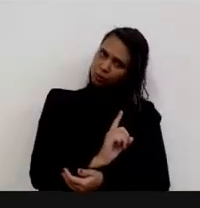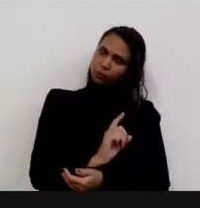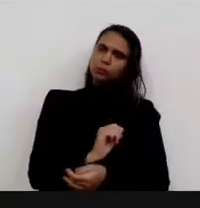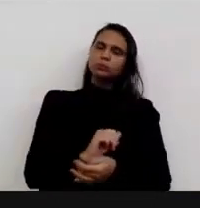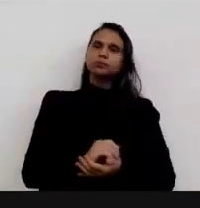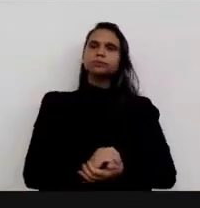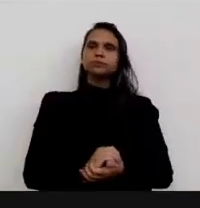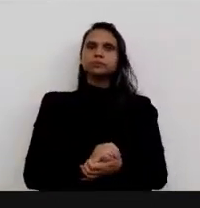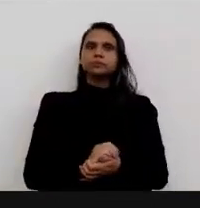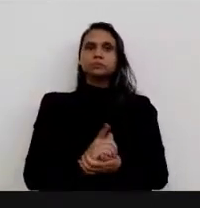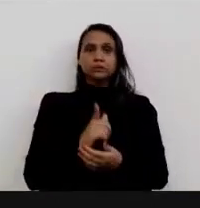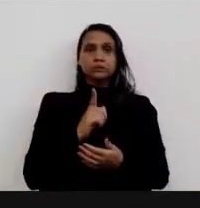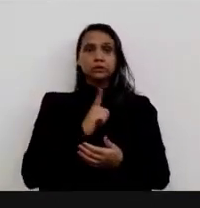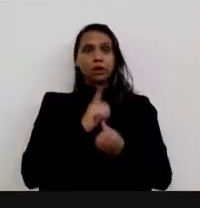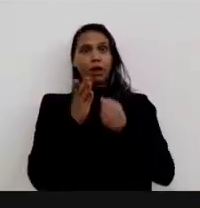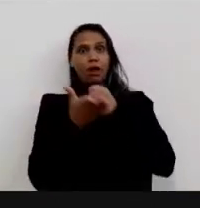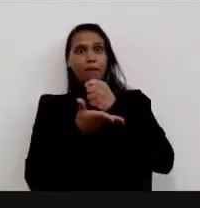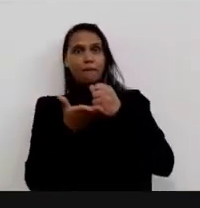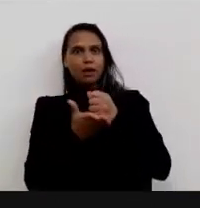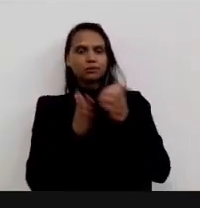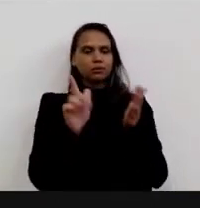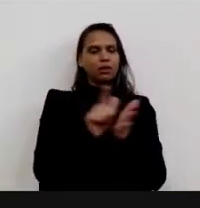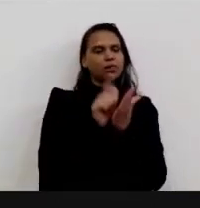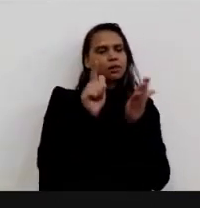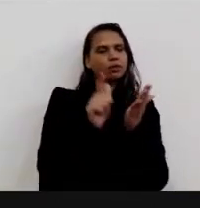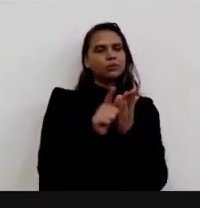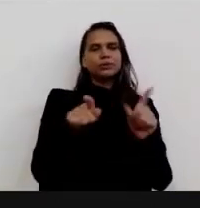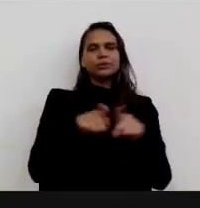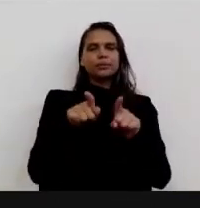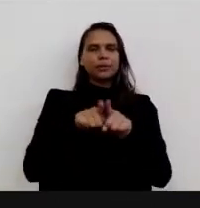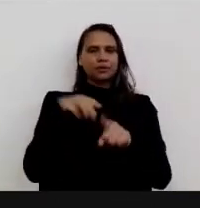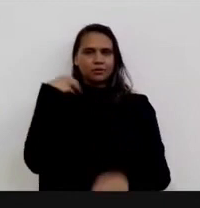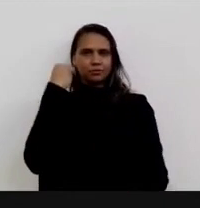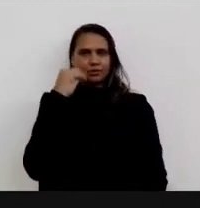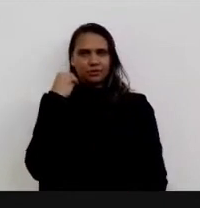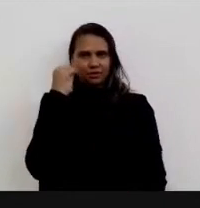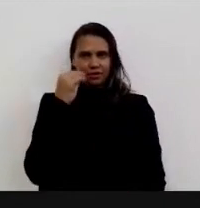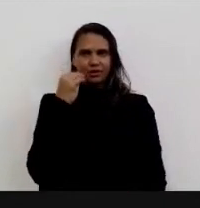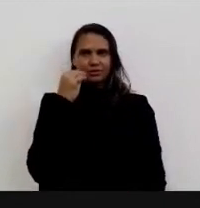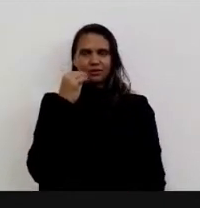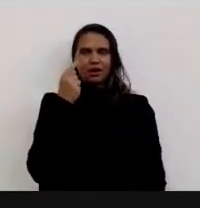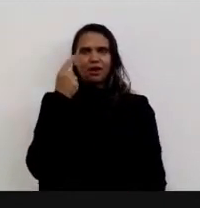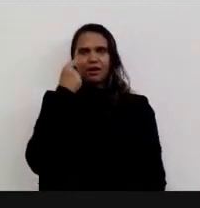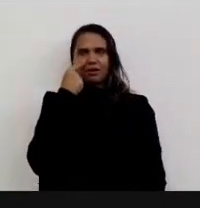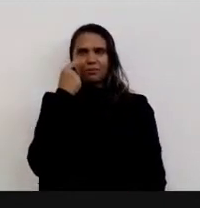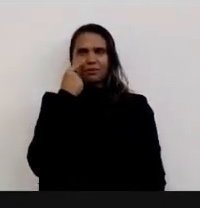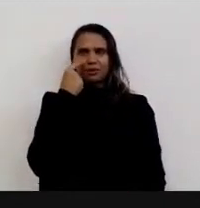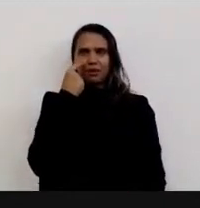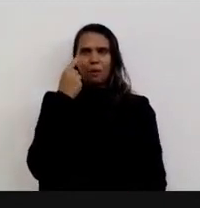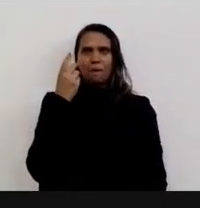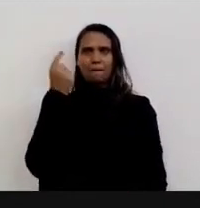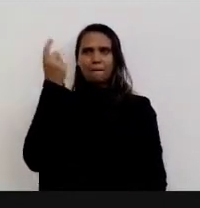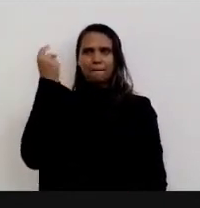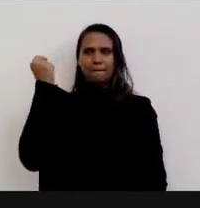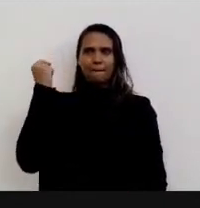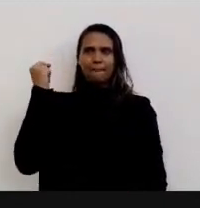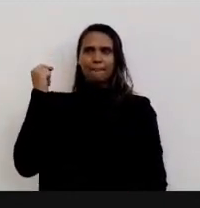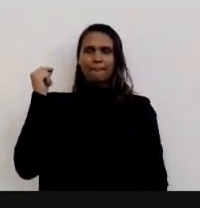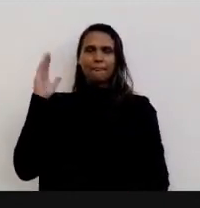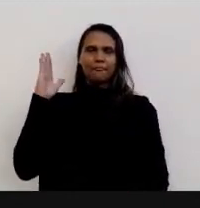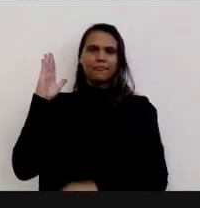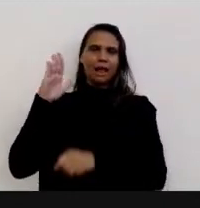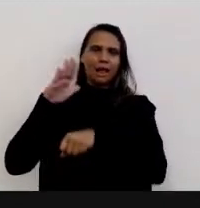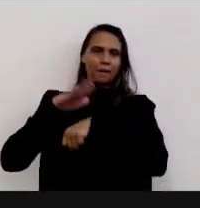um pouco, né, na literatura, um pouco na nossa experiência, então a gente partiu principalmente da receita de campanha, indicador de reeleição, que